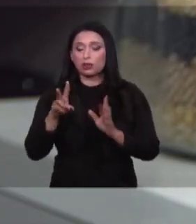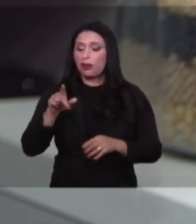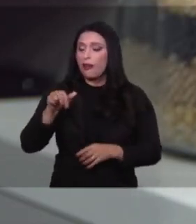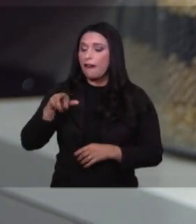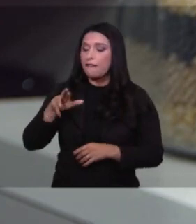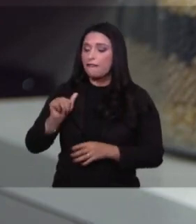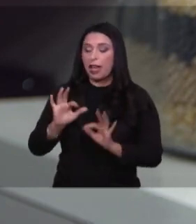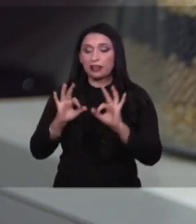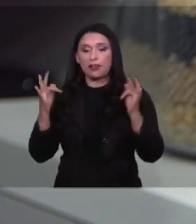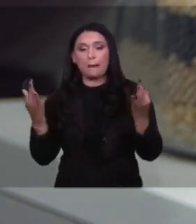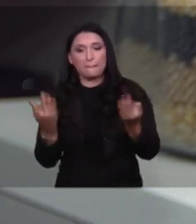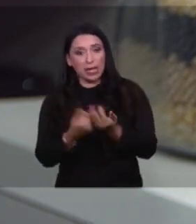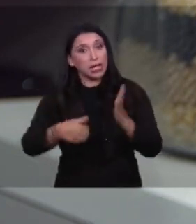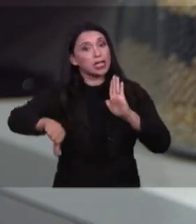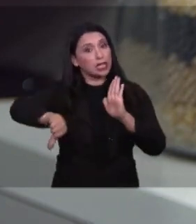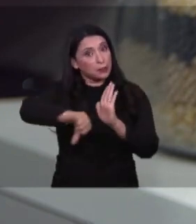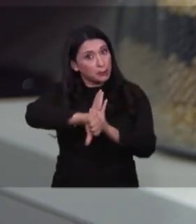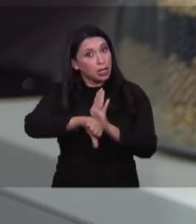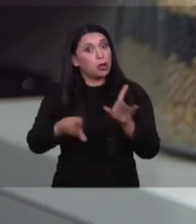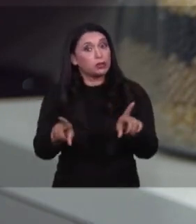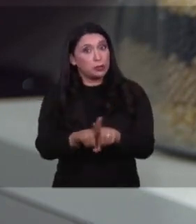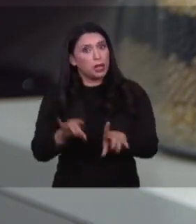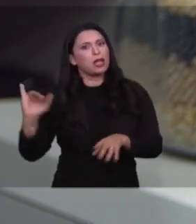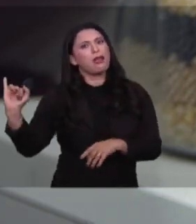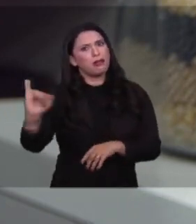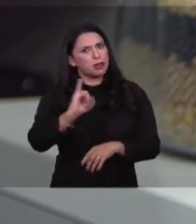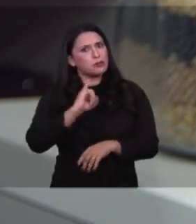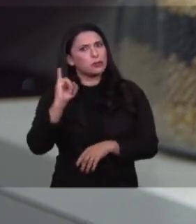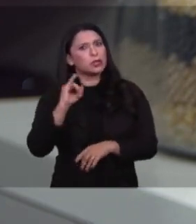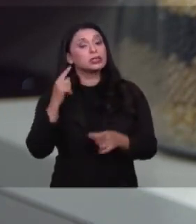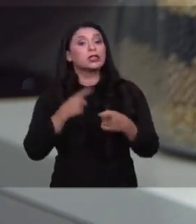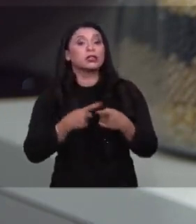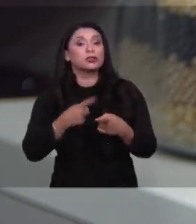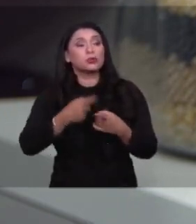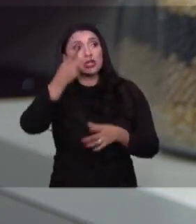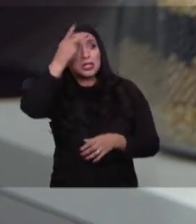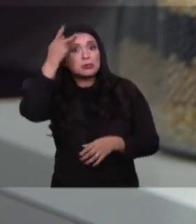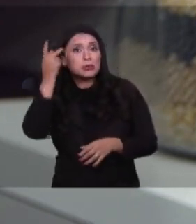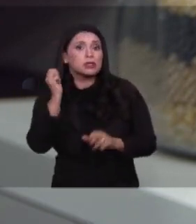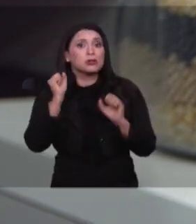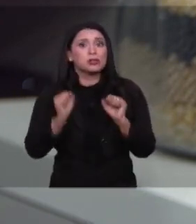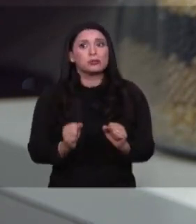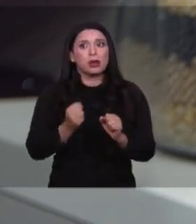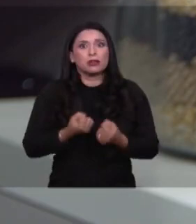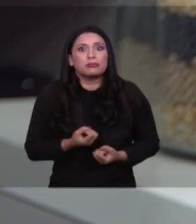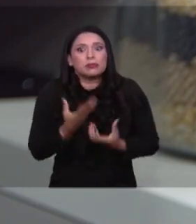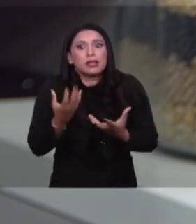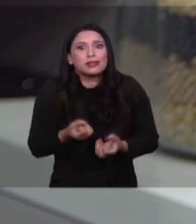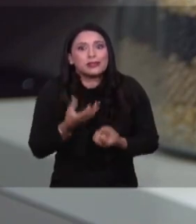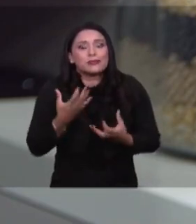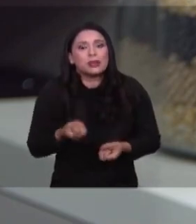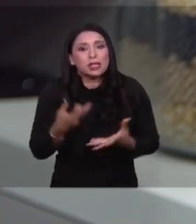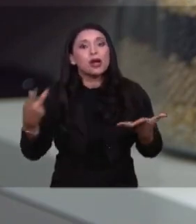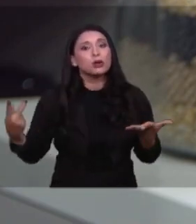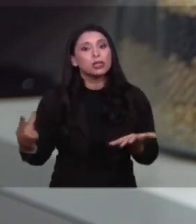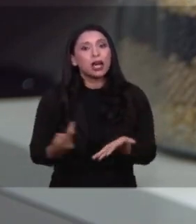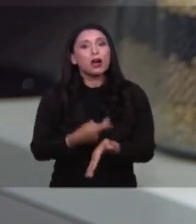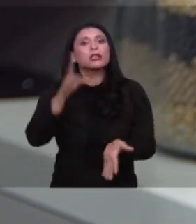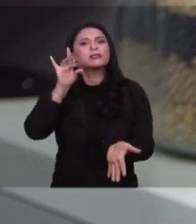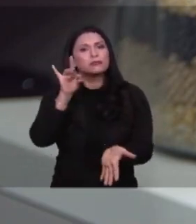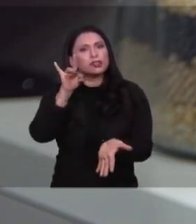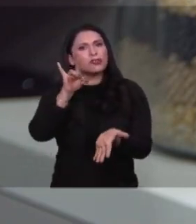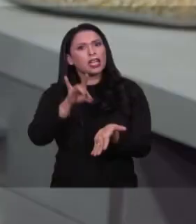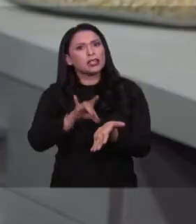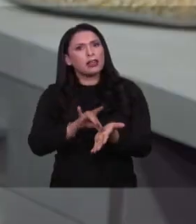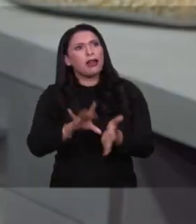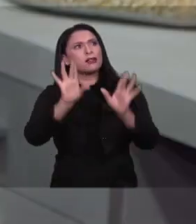também na área criminal também. Isso é muito importante porque aí as pessoas podem expressar aquilo que está acontecendo, relatar